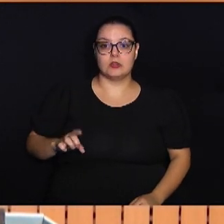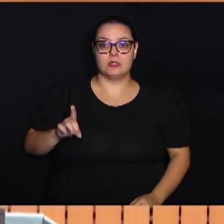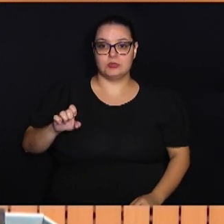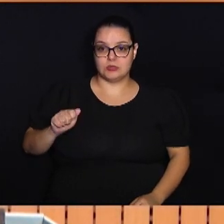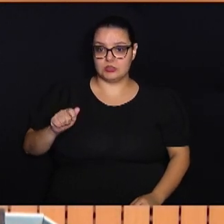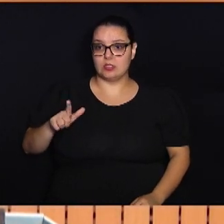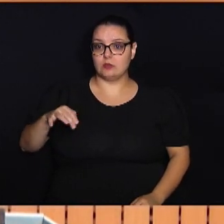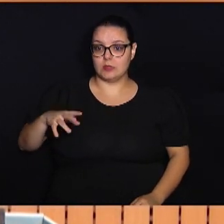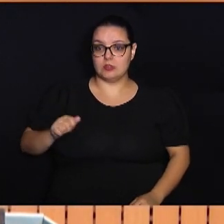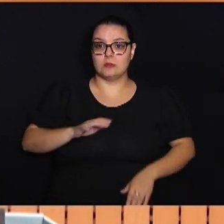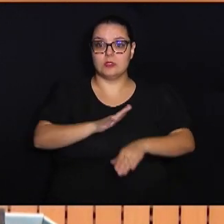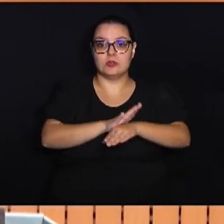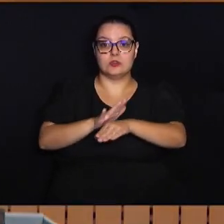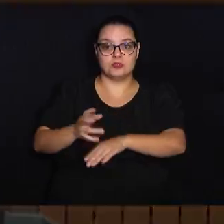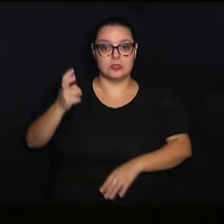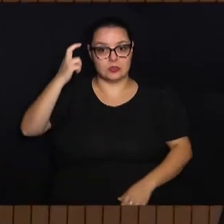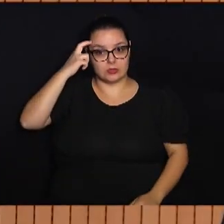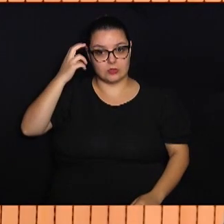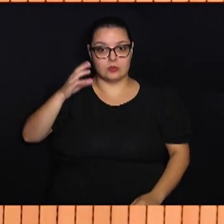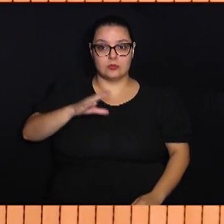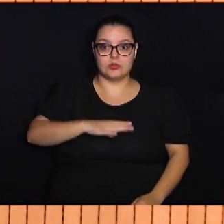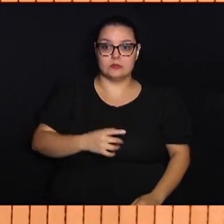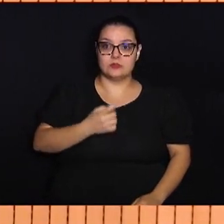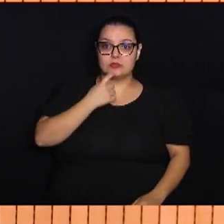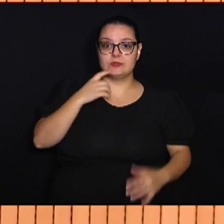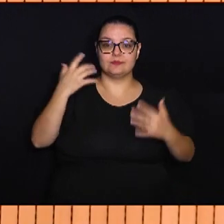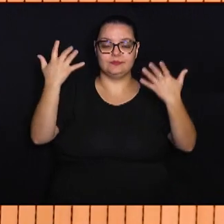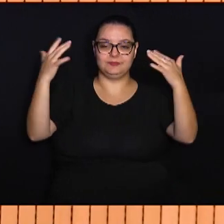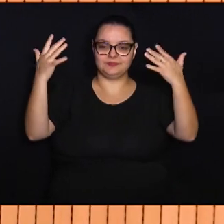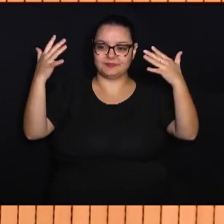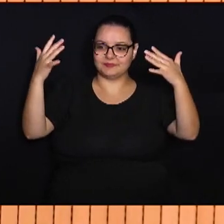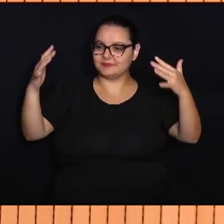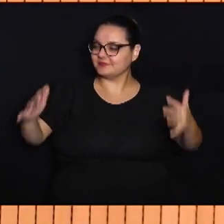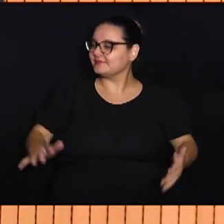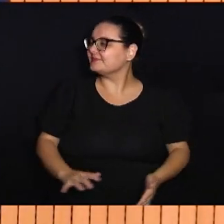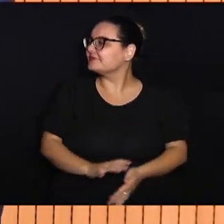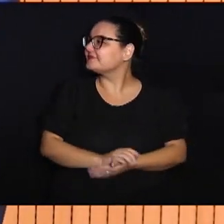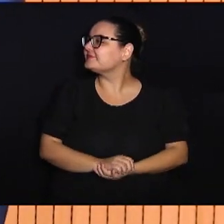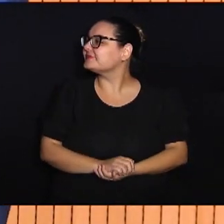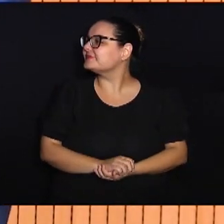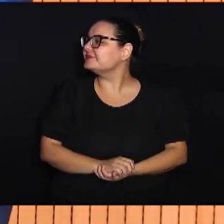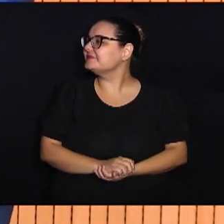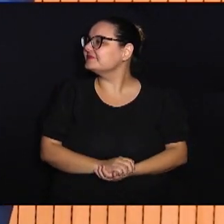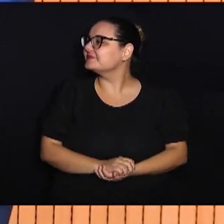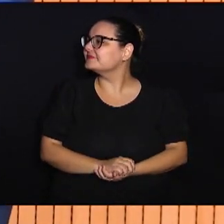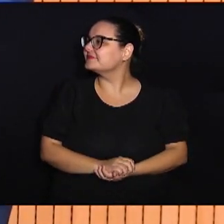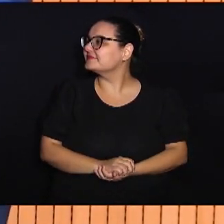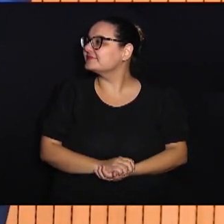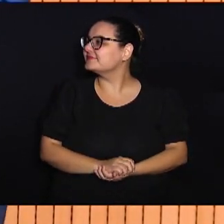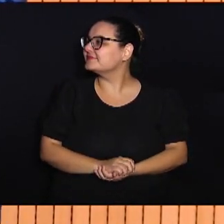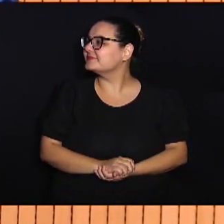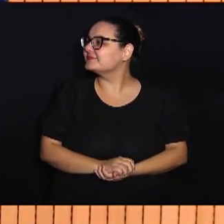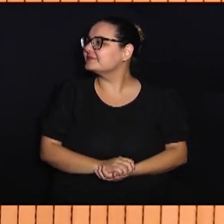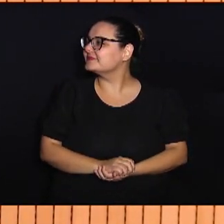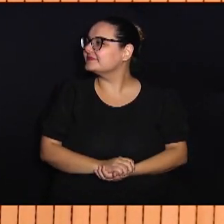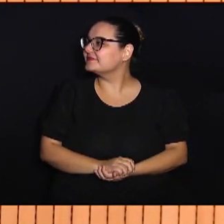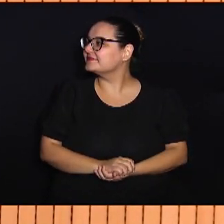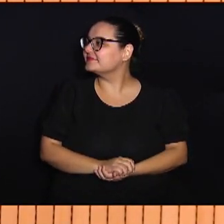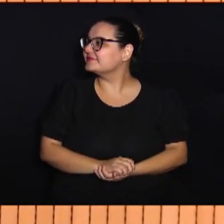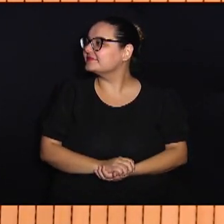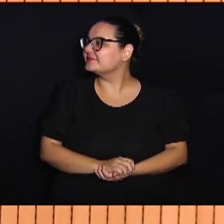de cada comunidade, cuidando de uma barraca, né? Enfim, a boa vontade do povo, levando alegria também para o povo da nossa